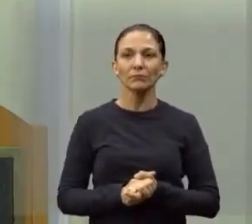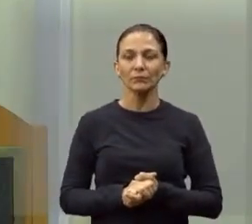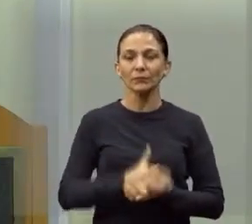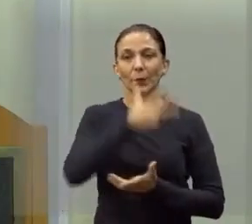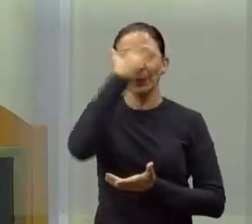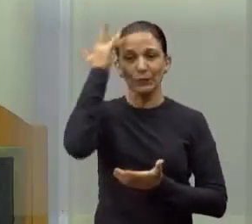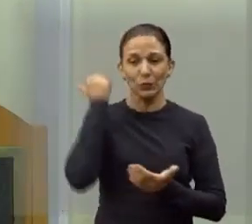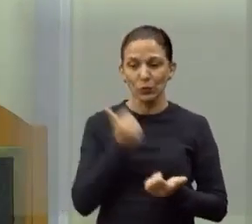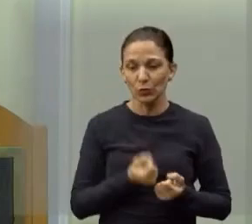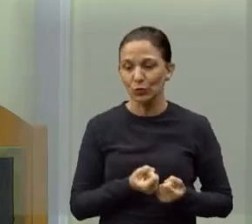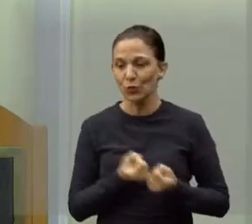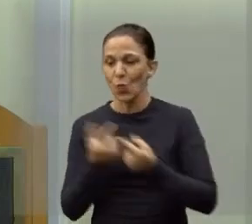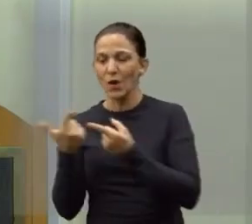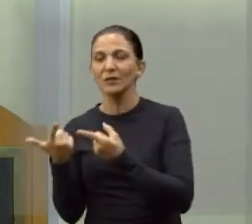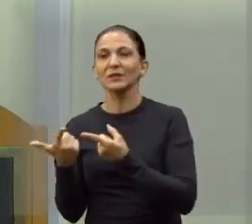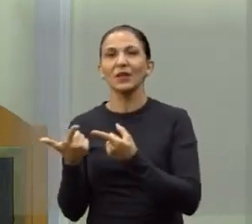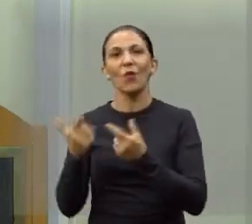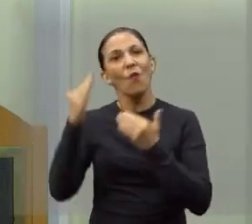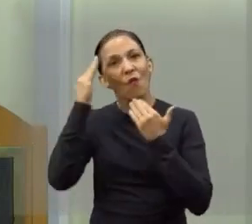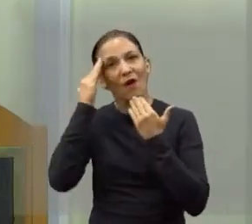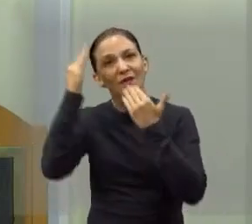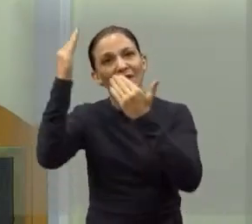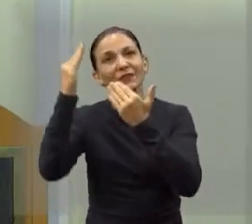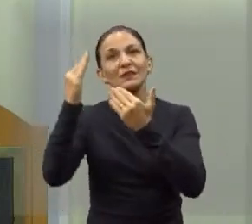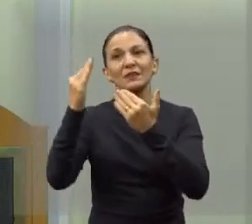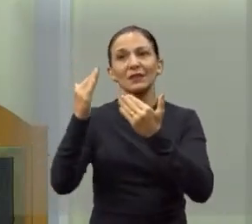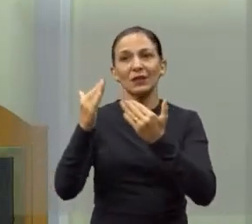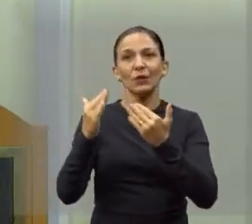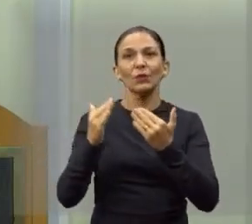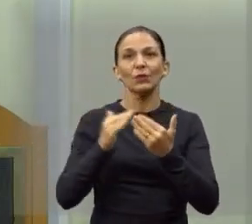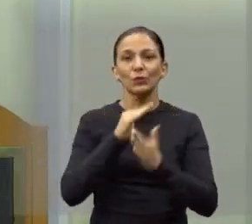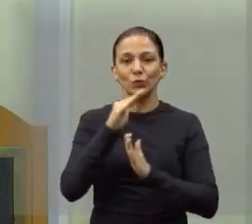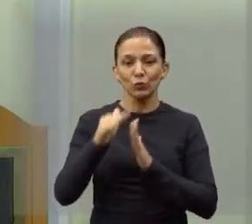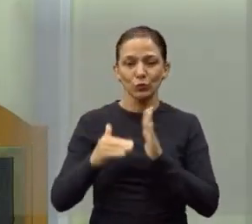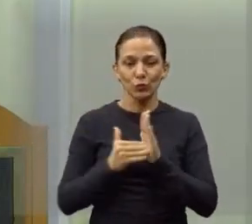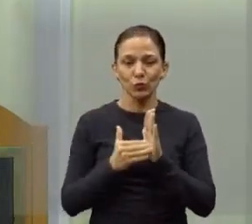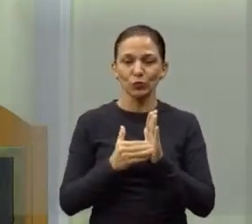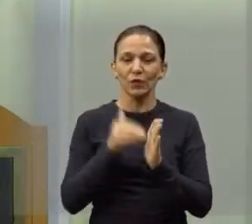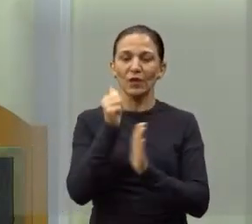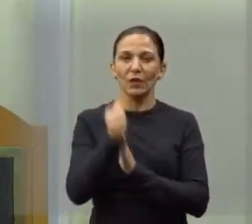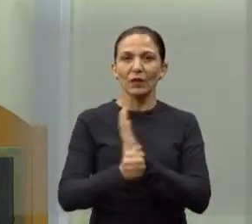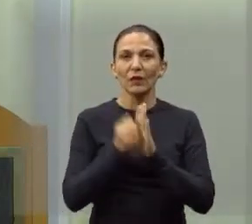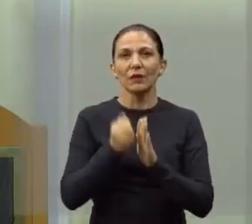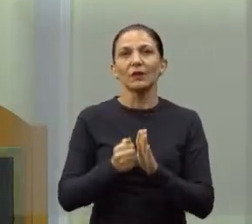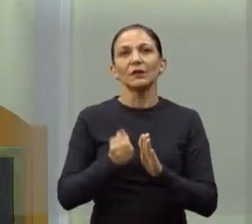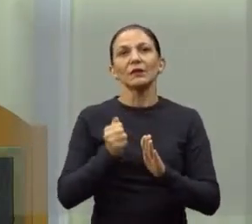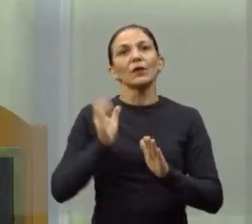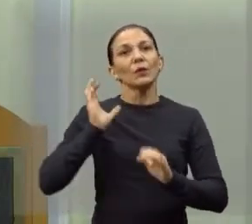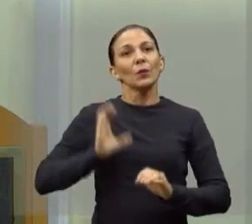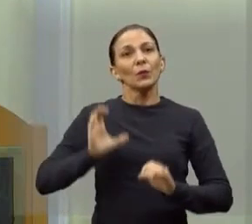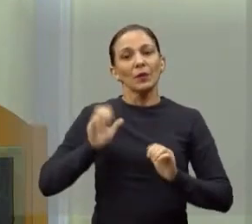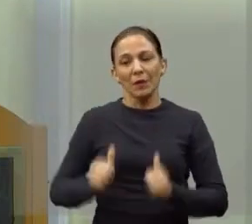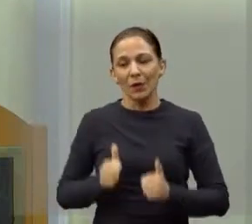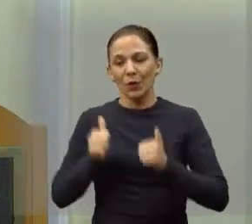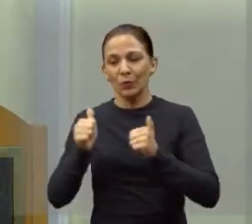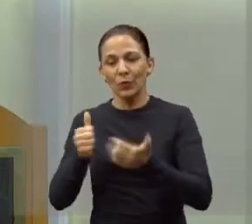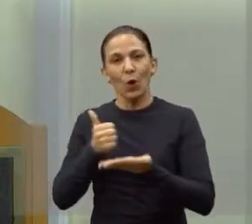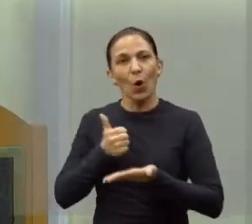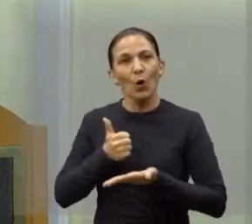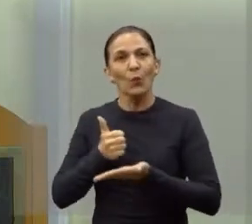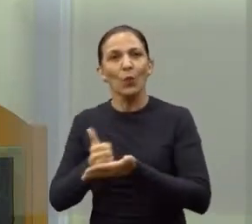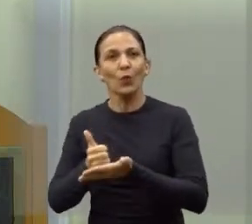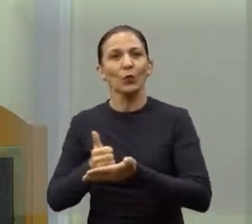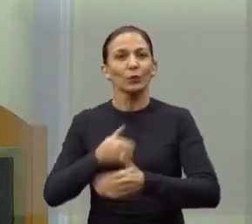Gisele, Moacir, André, minha gratidão em nome de toda Araraquara pelo gesto tão positivo, em tempos